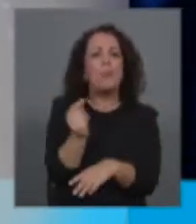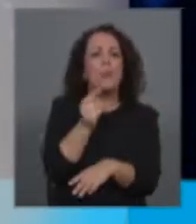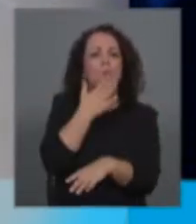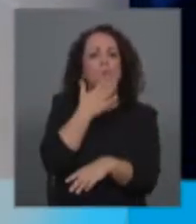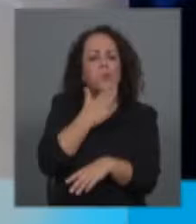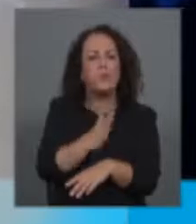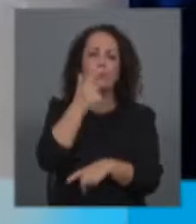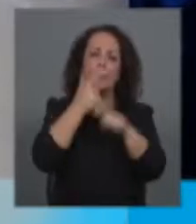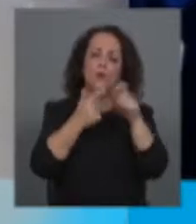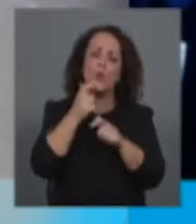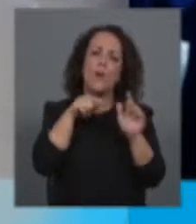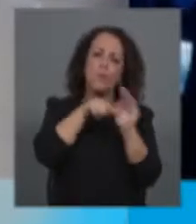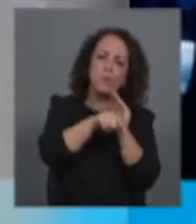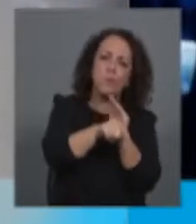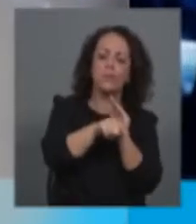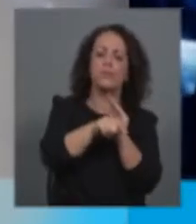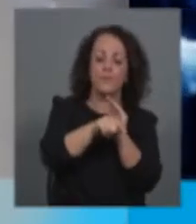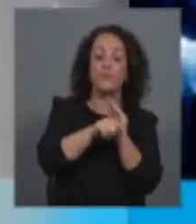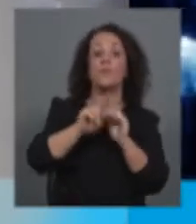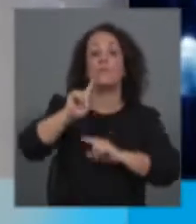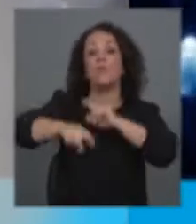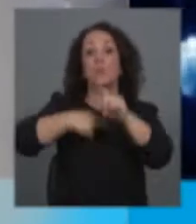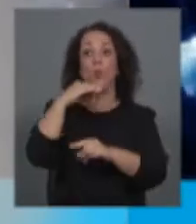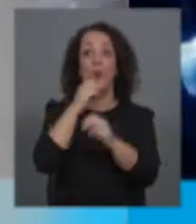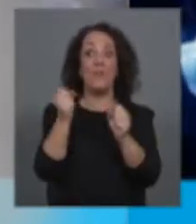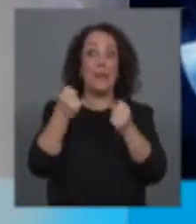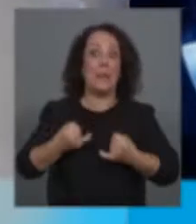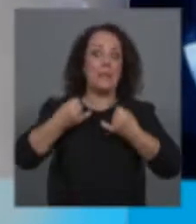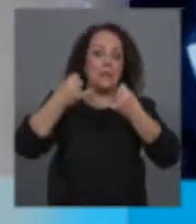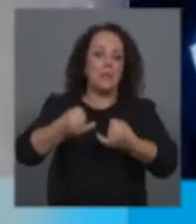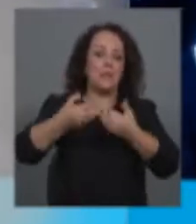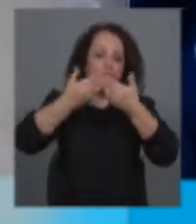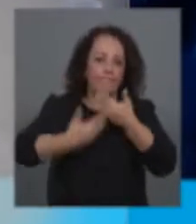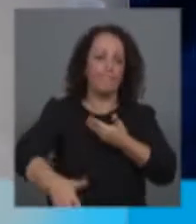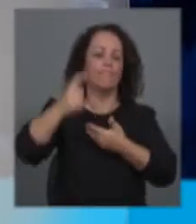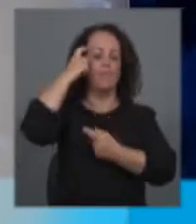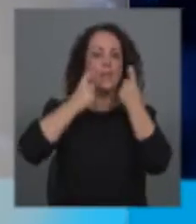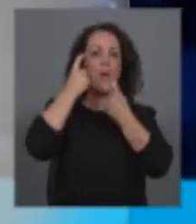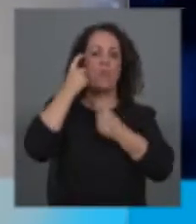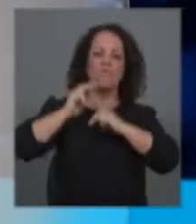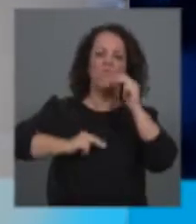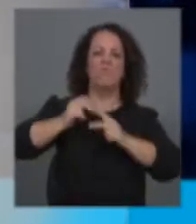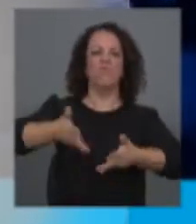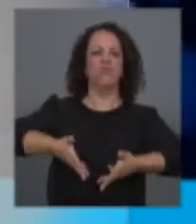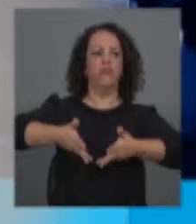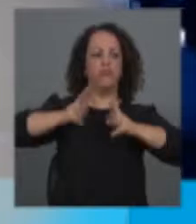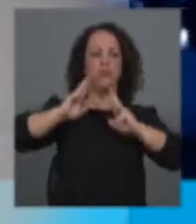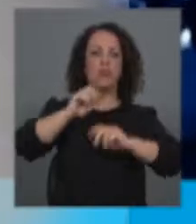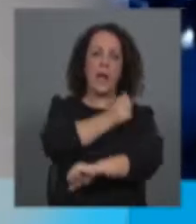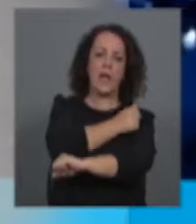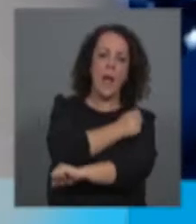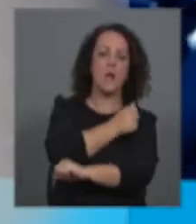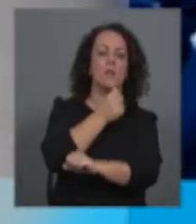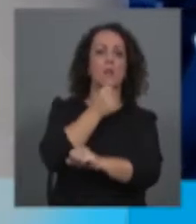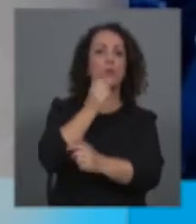poderem estar, e depois pensarmos então pós-inverno numa recuperação ainda mais aprofundada destas casas, e não